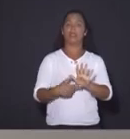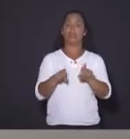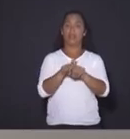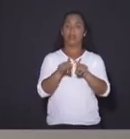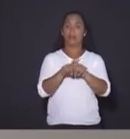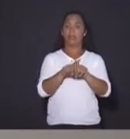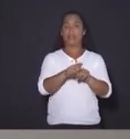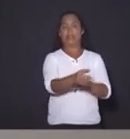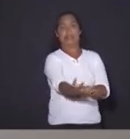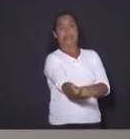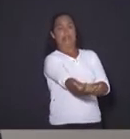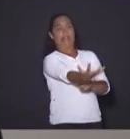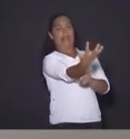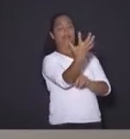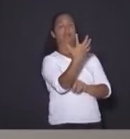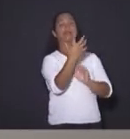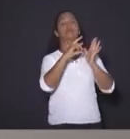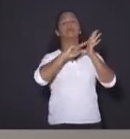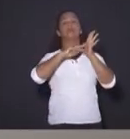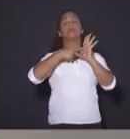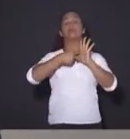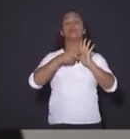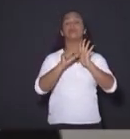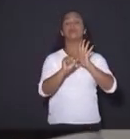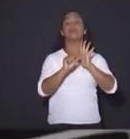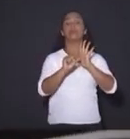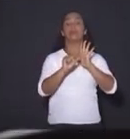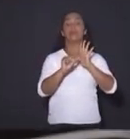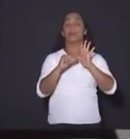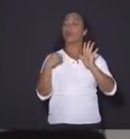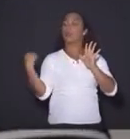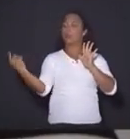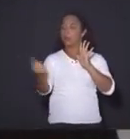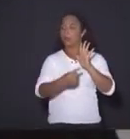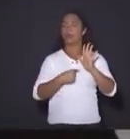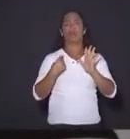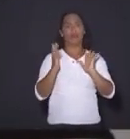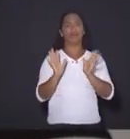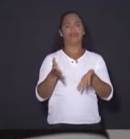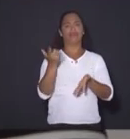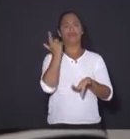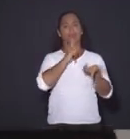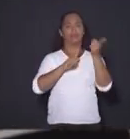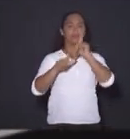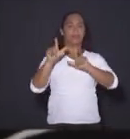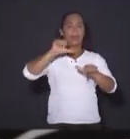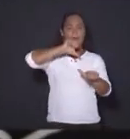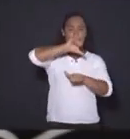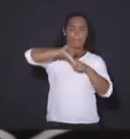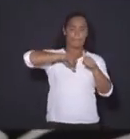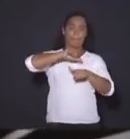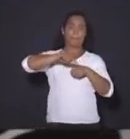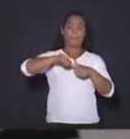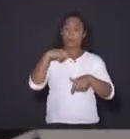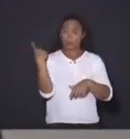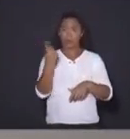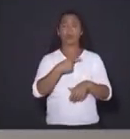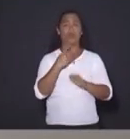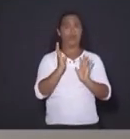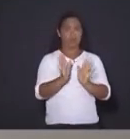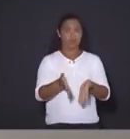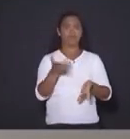bem elas significam a força do que nós já conseguimos mudar a força do que nós já conseguimos